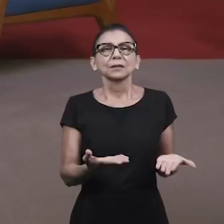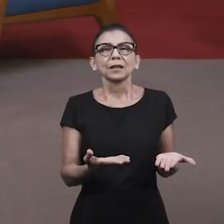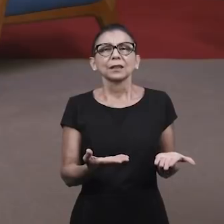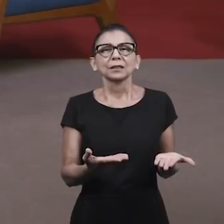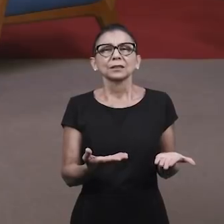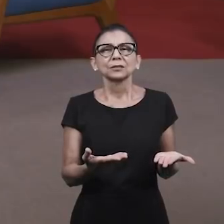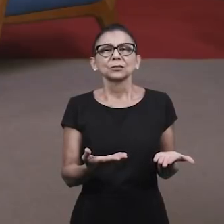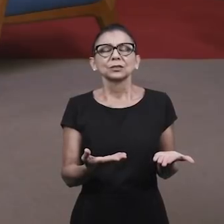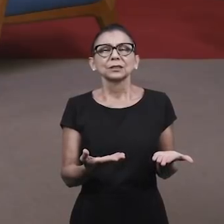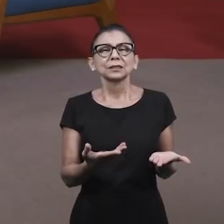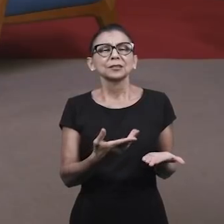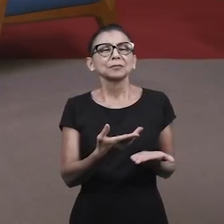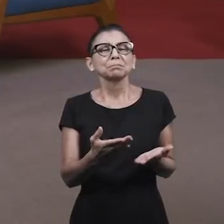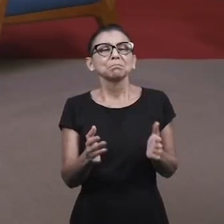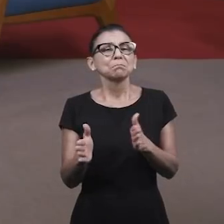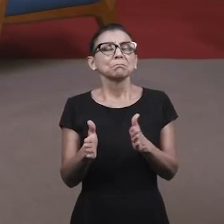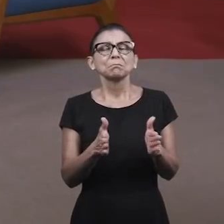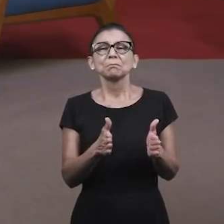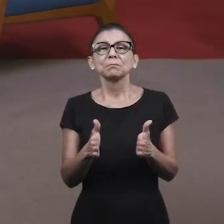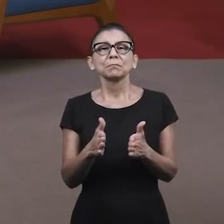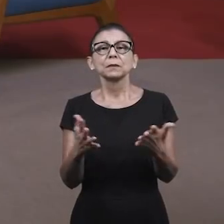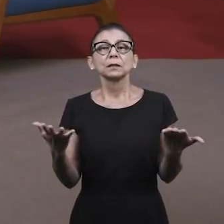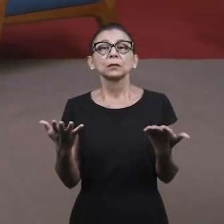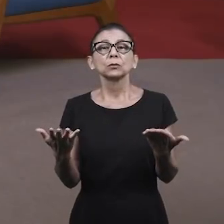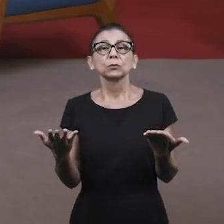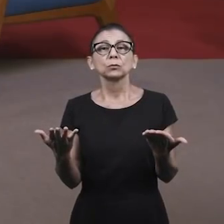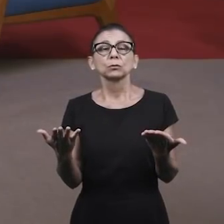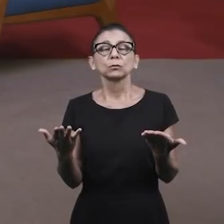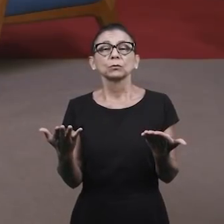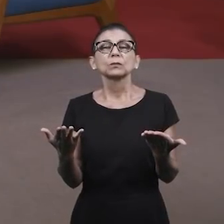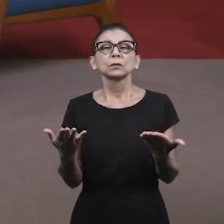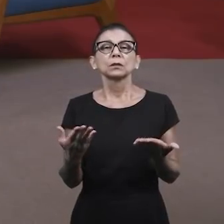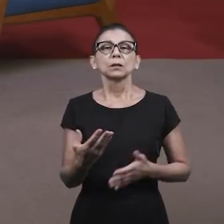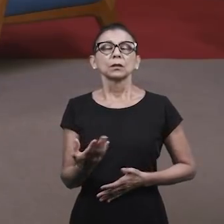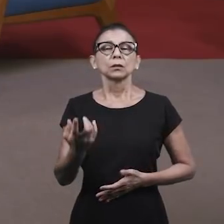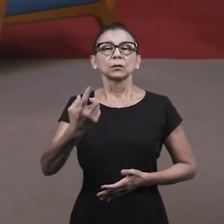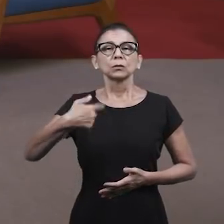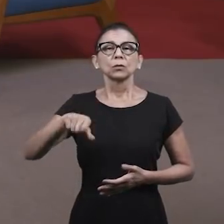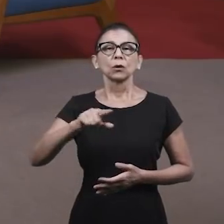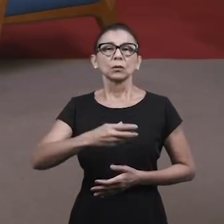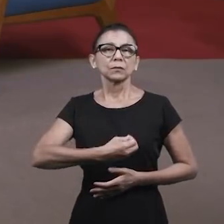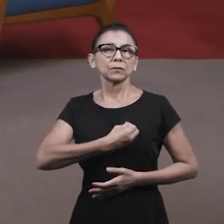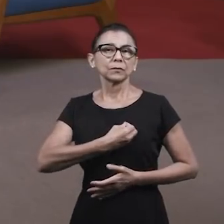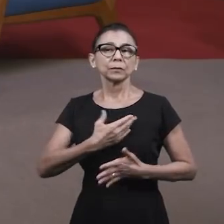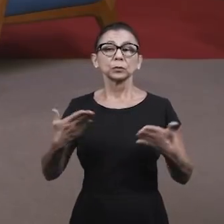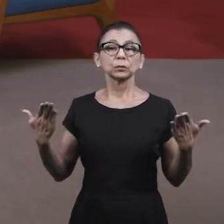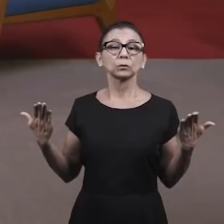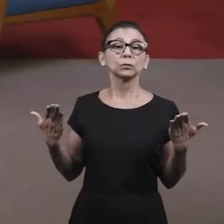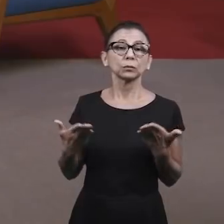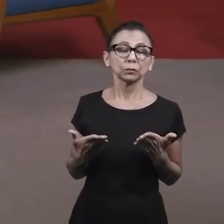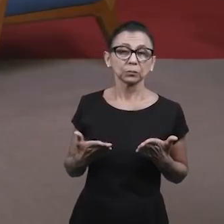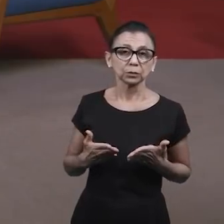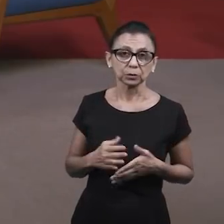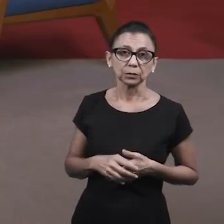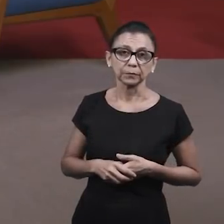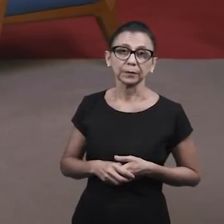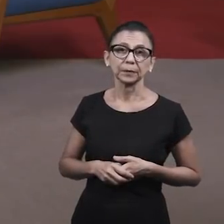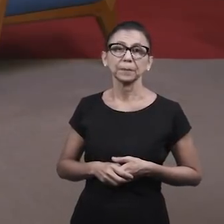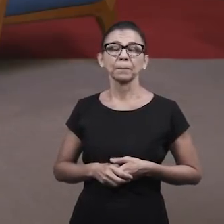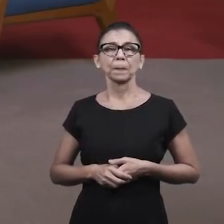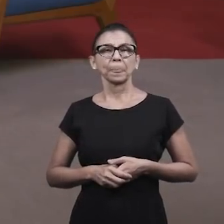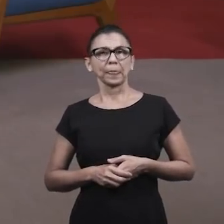para que se viva o verdadeiro evangelho, né? É preciso viver o mistério, é preciso alcançar essa revelação.